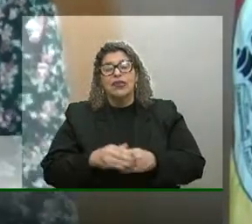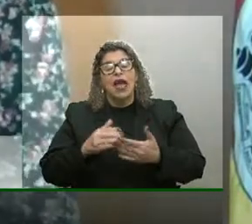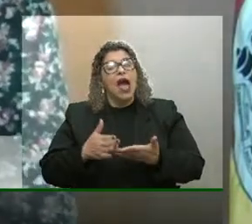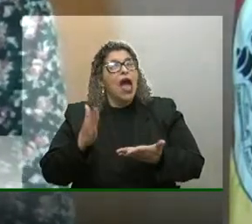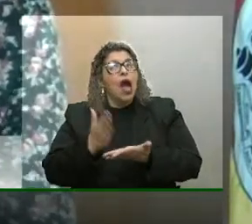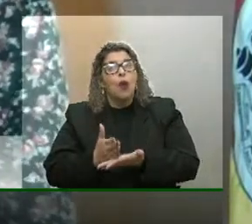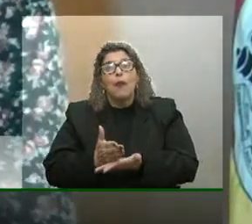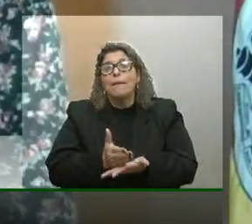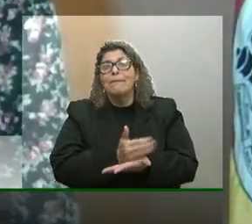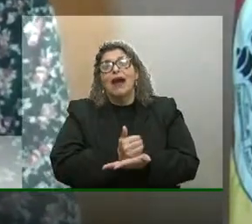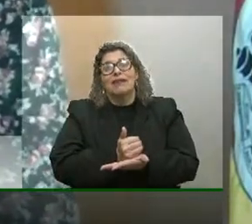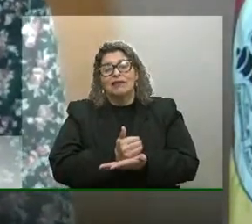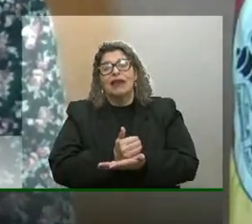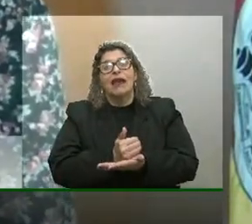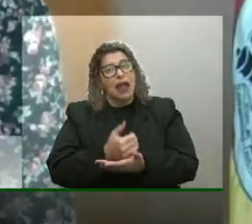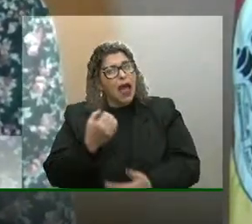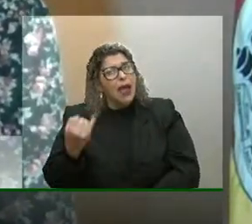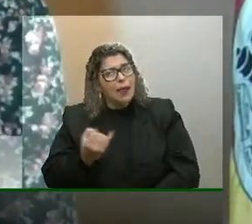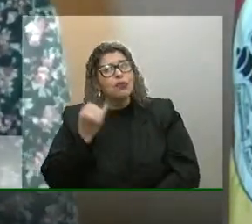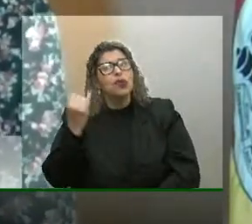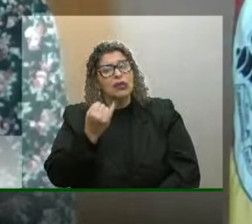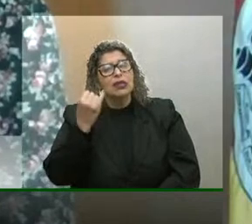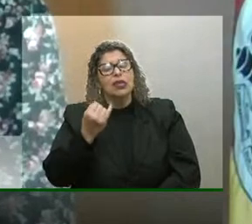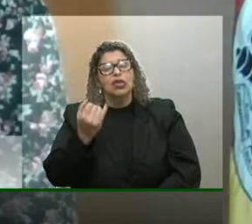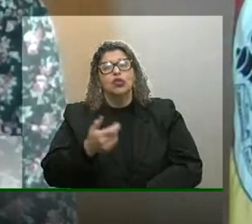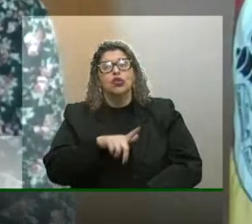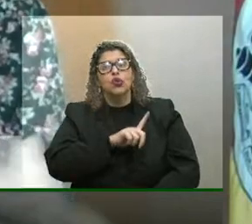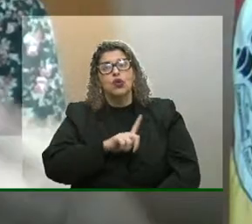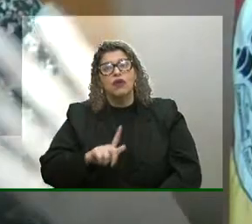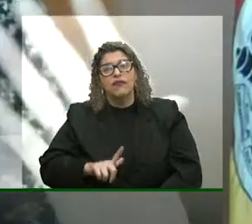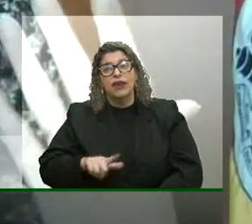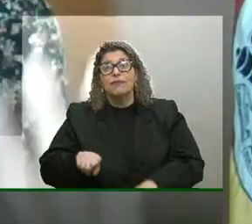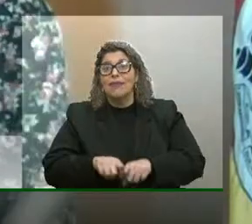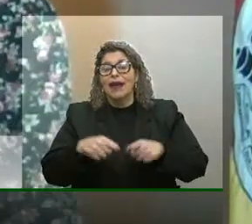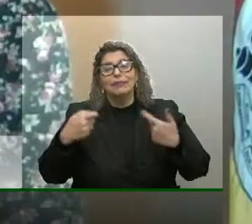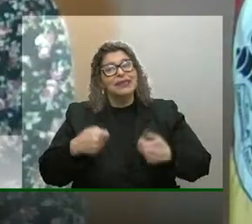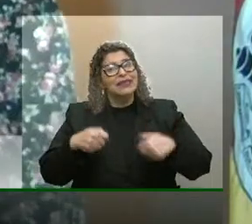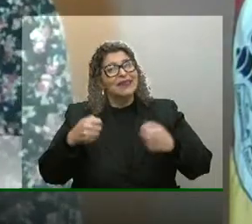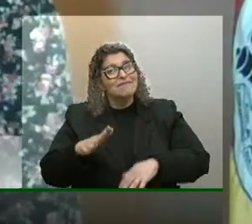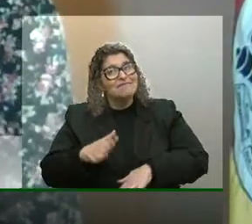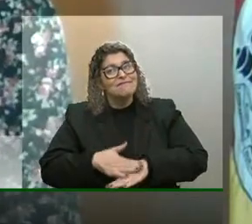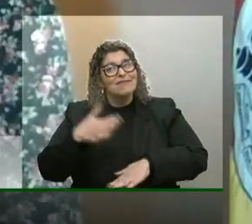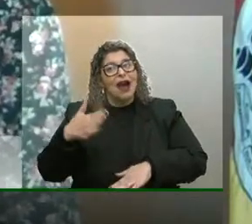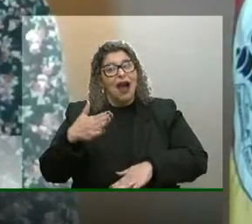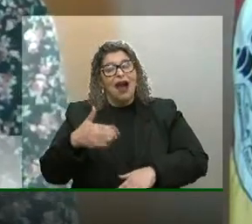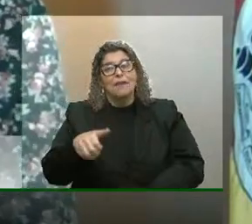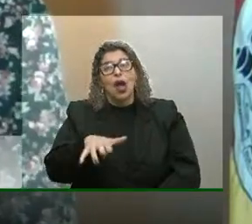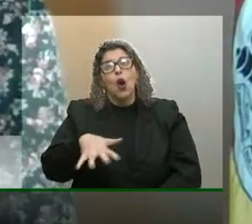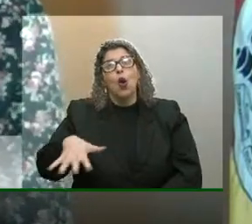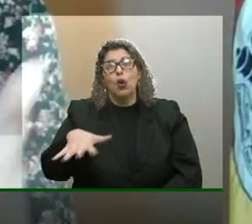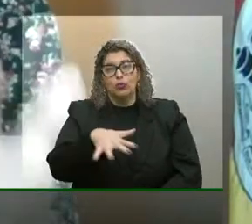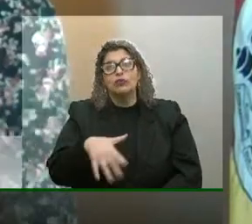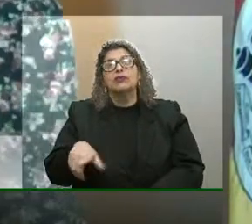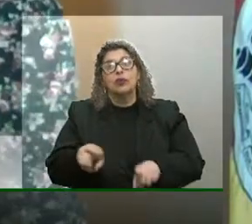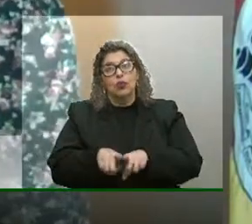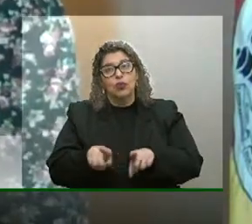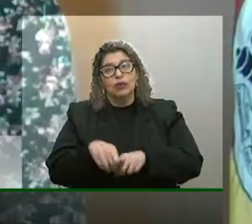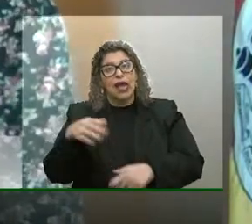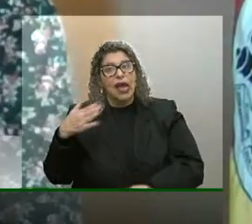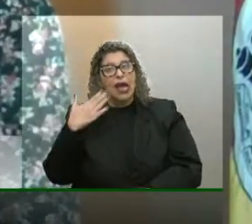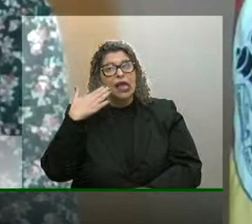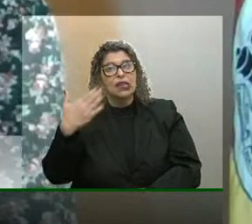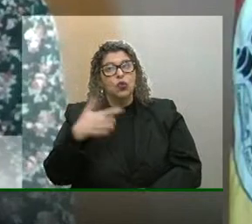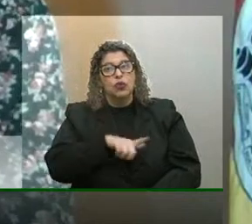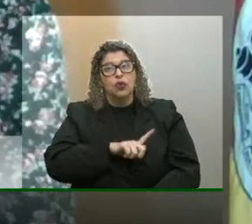parcela, uma iniciativa importante do governo, mas nós precisamos buscar ainda mais para outros setores. Agradeço